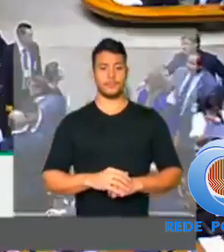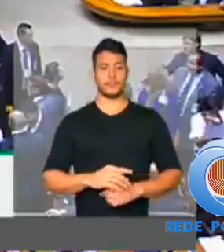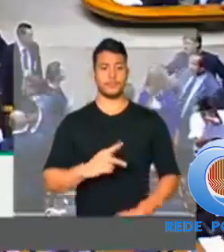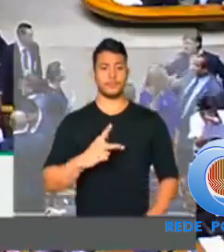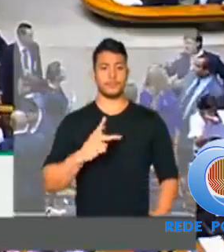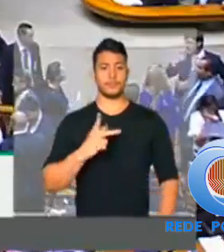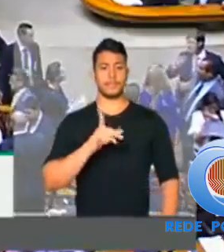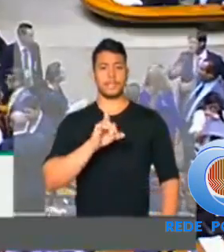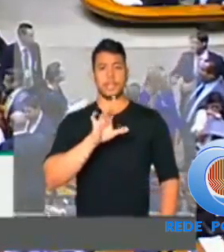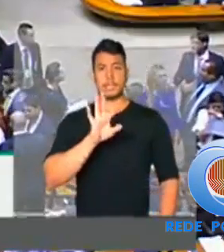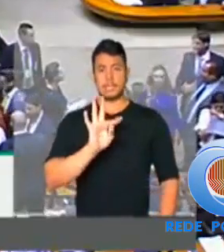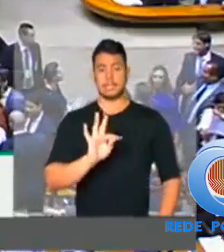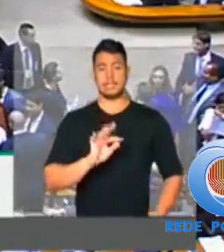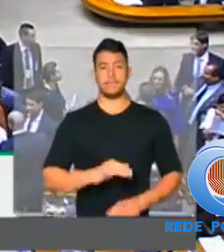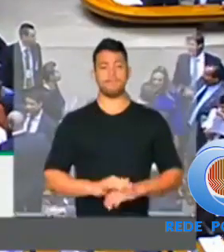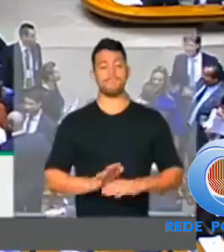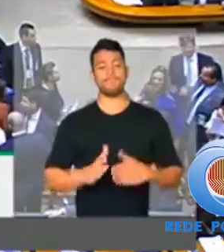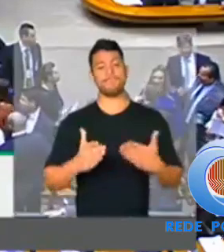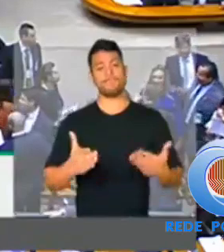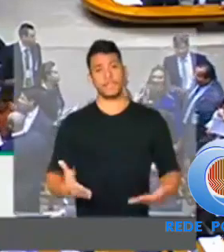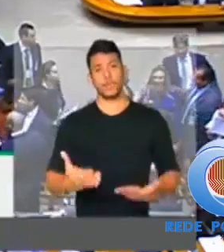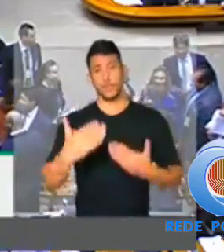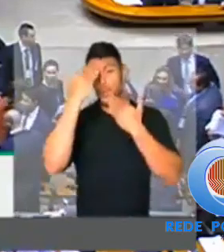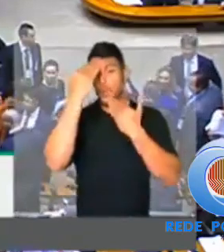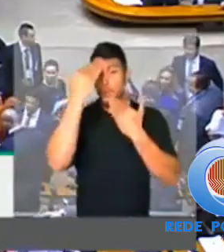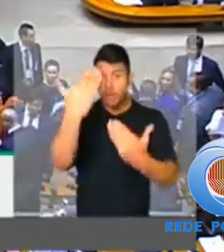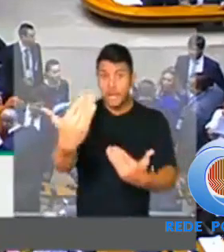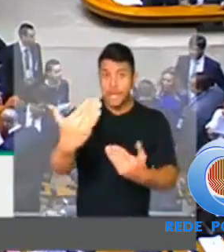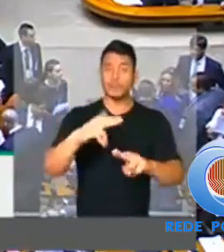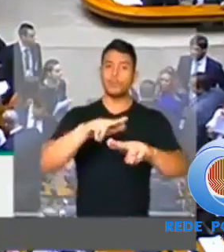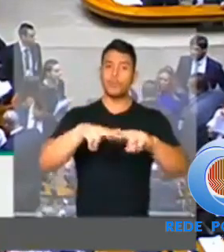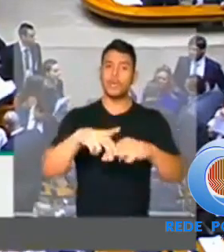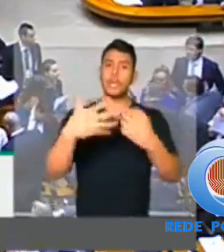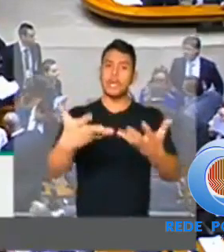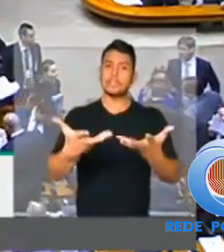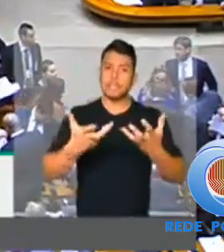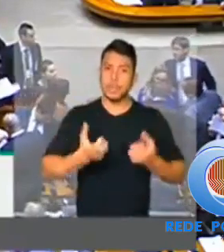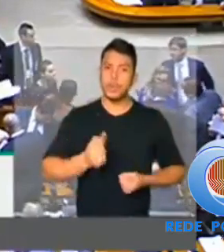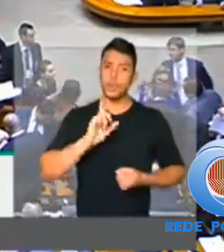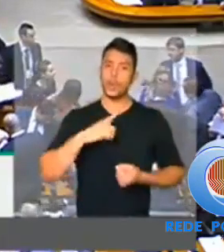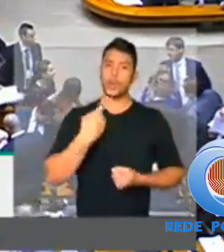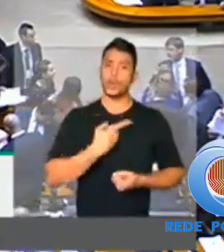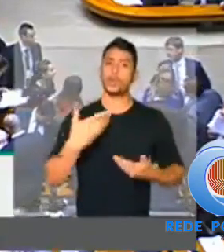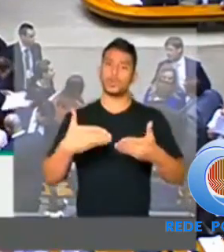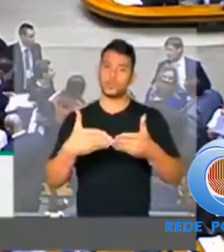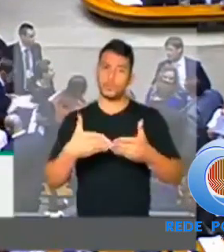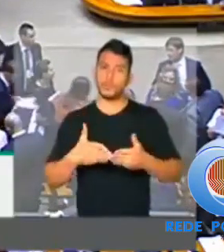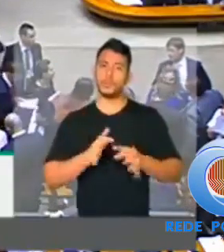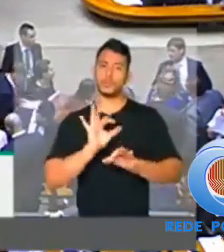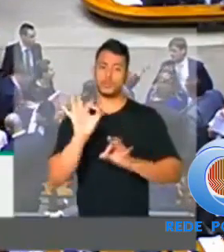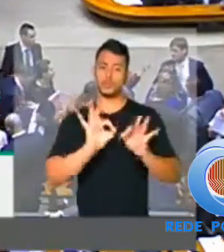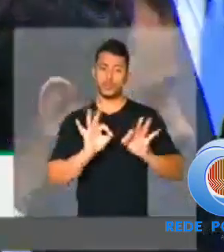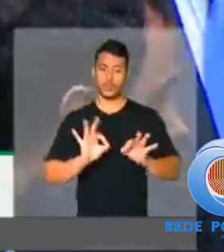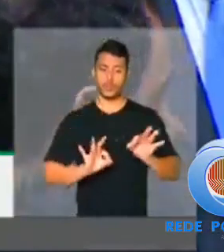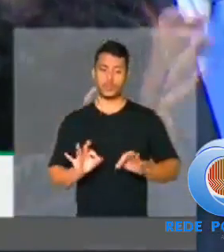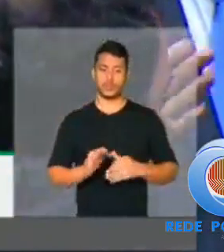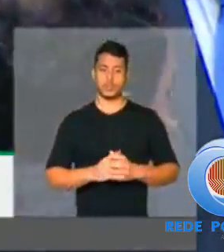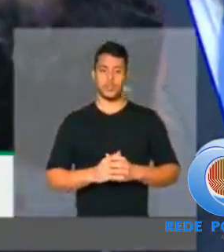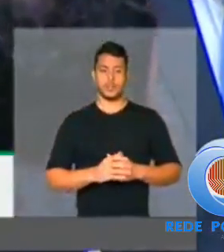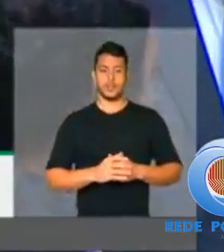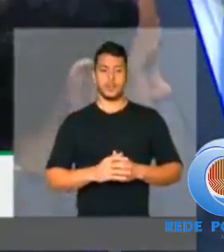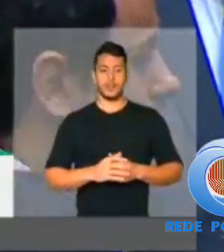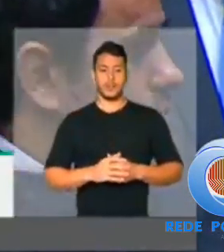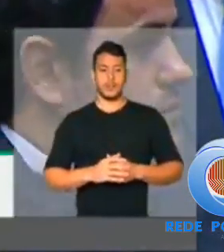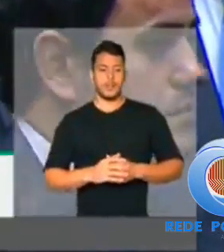antes de mais nada, quero agradecer a Vossa Excelência por acatar praticamente toda a nossa questão de ordem. Em relação aos dois tópicos